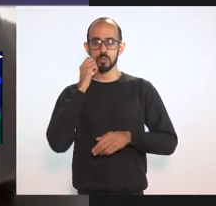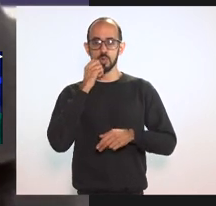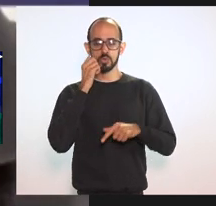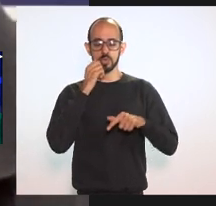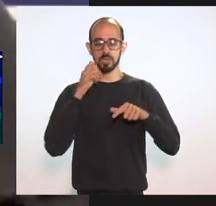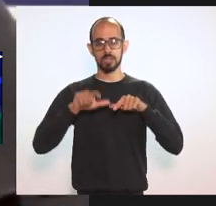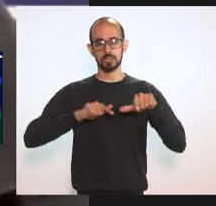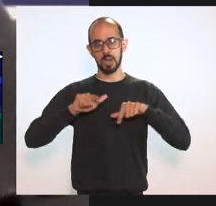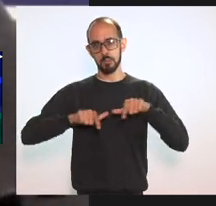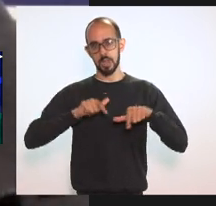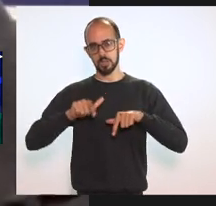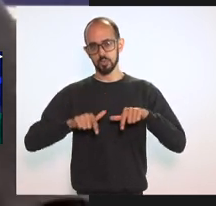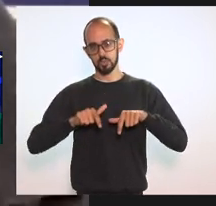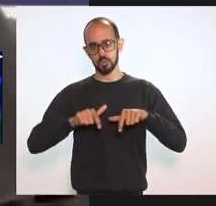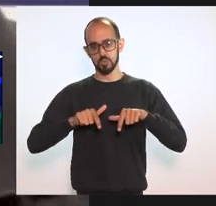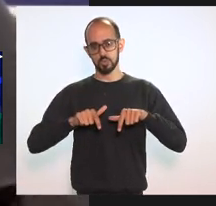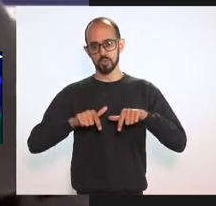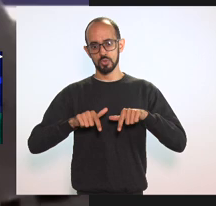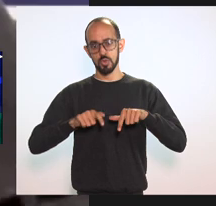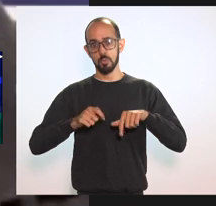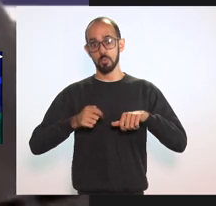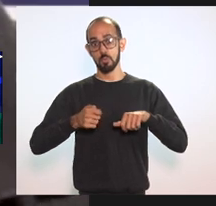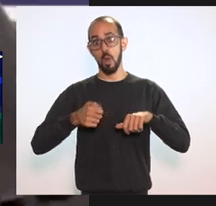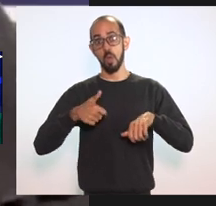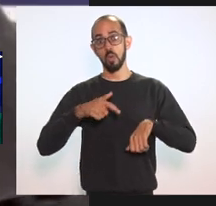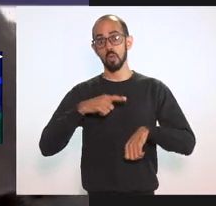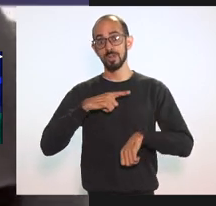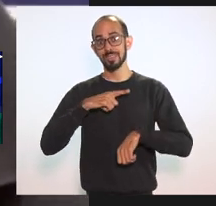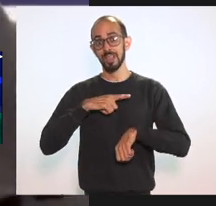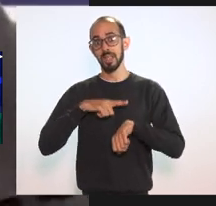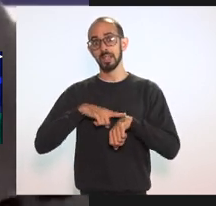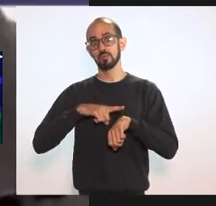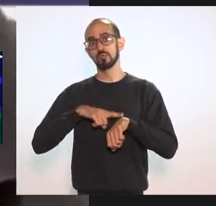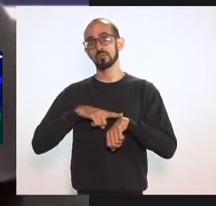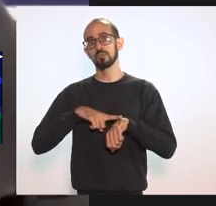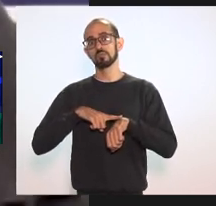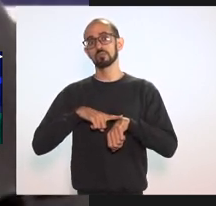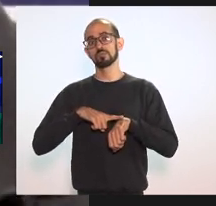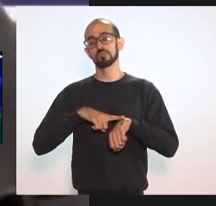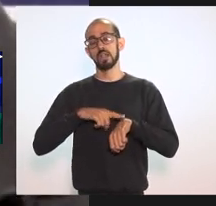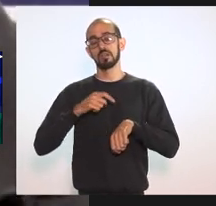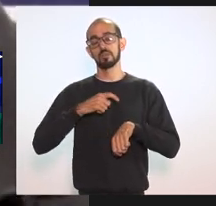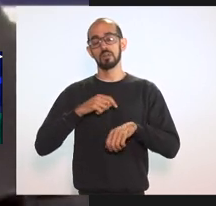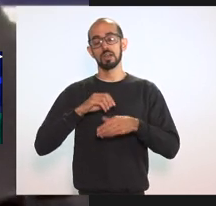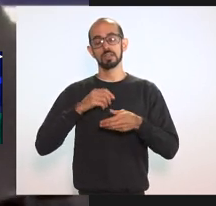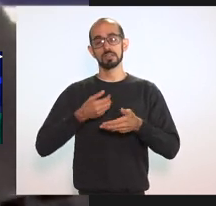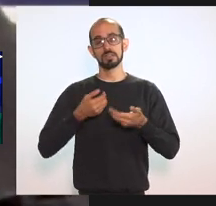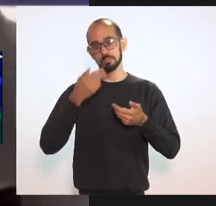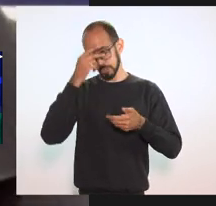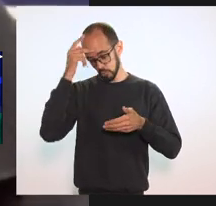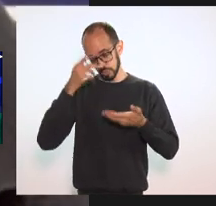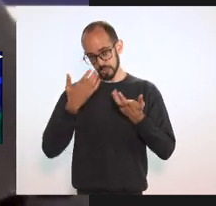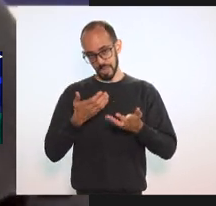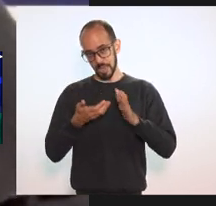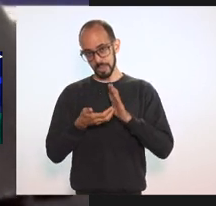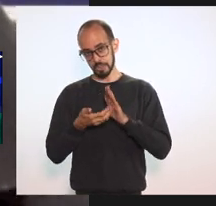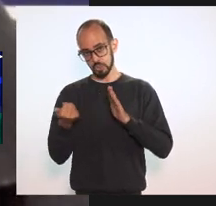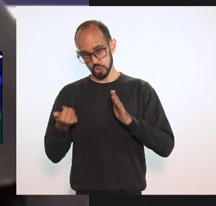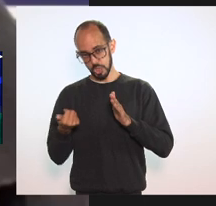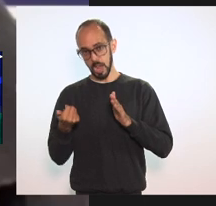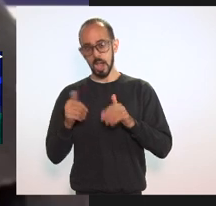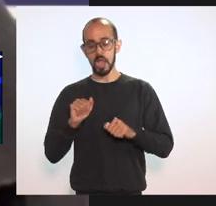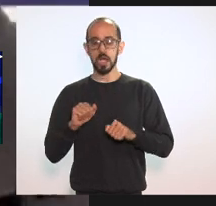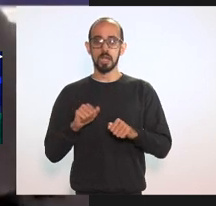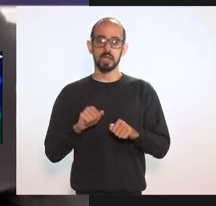trabalho e um pouco que ainda resta ainda estão querendo tirar ou cedo sempre quem vai ser prejudicado vai ser o